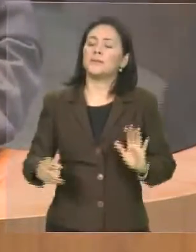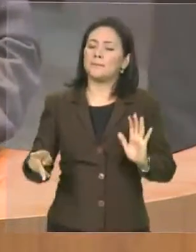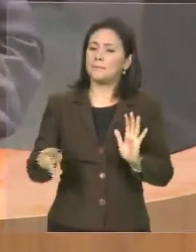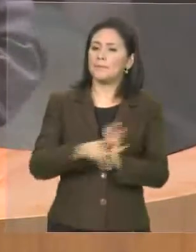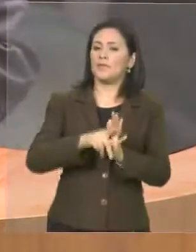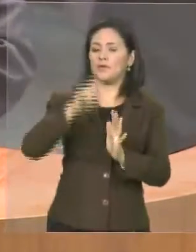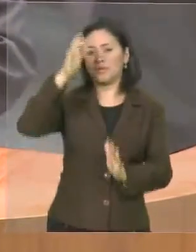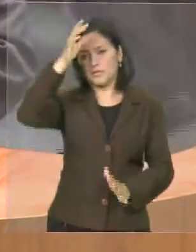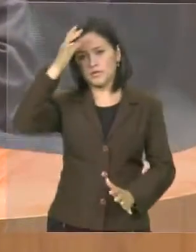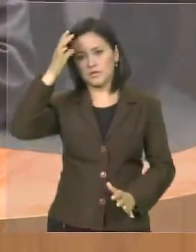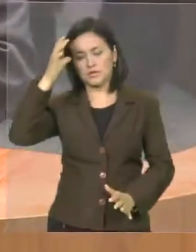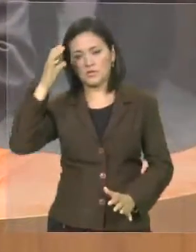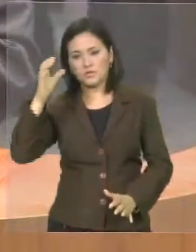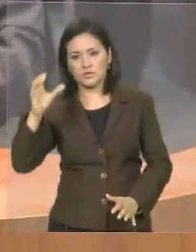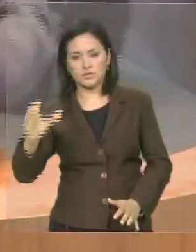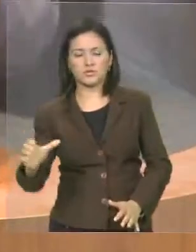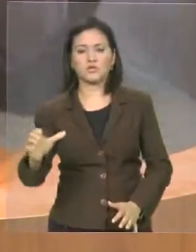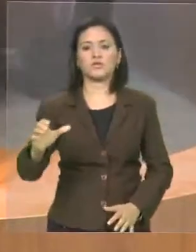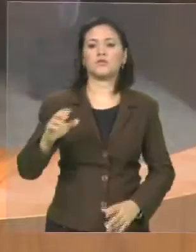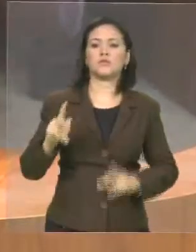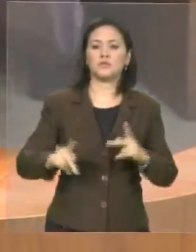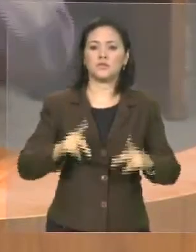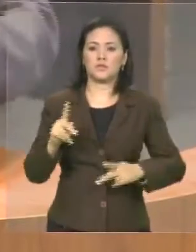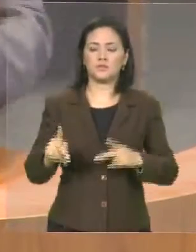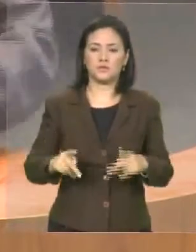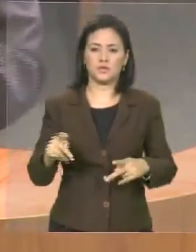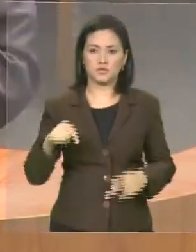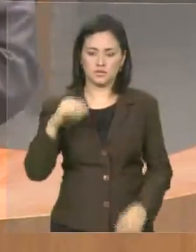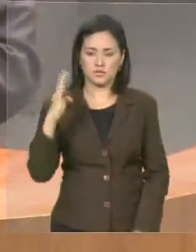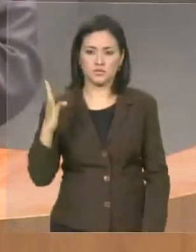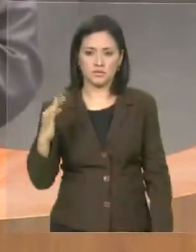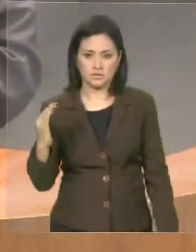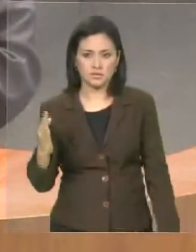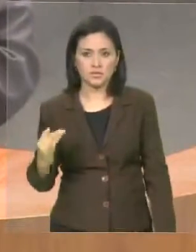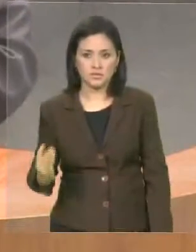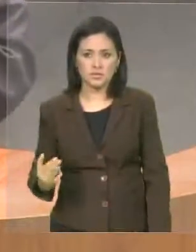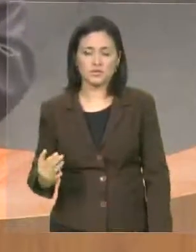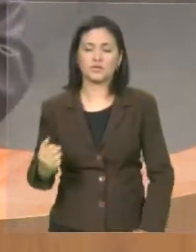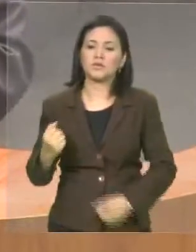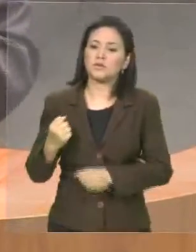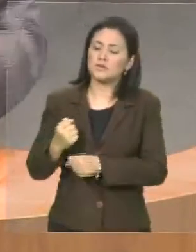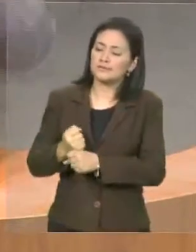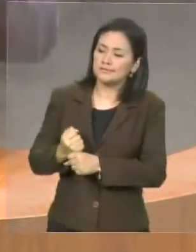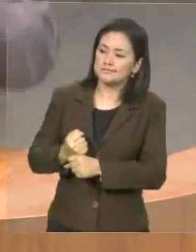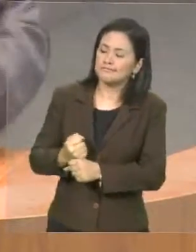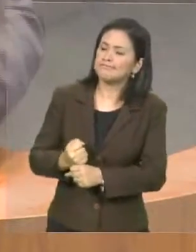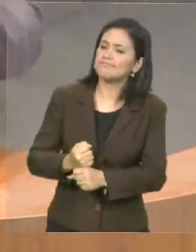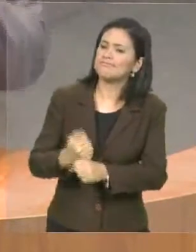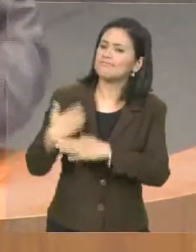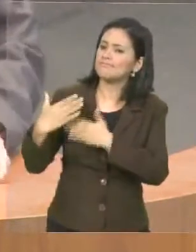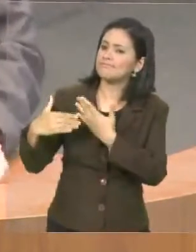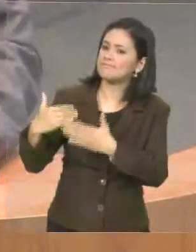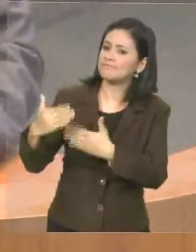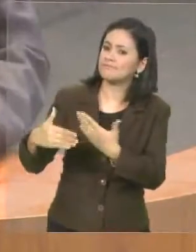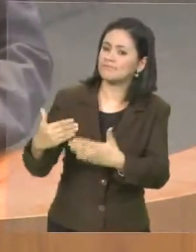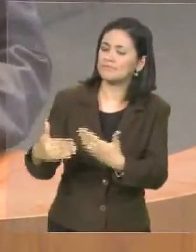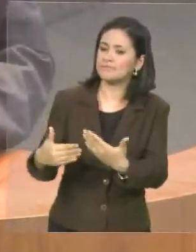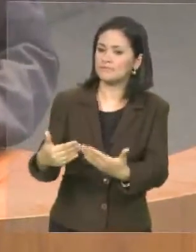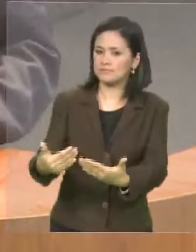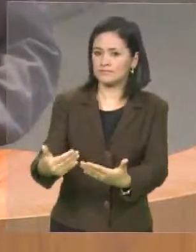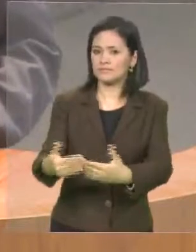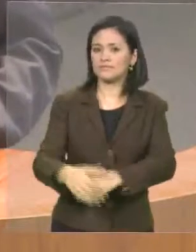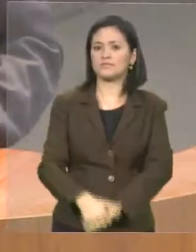um minuto para concluir, senhor presidente. Então, evidentemente, ela está encravada ao longo dos anos, ao longo de décadas e de